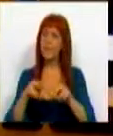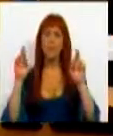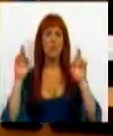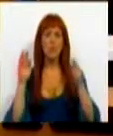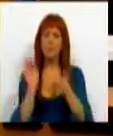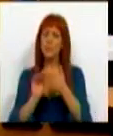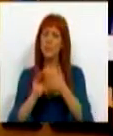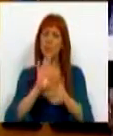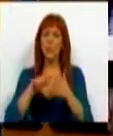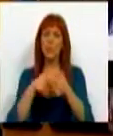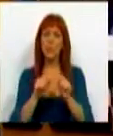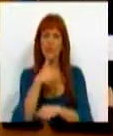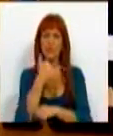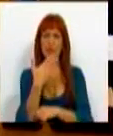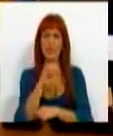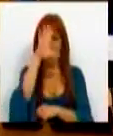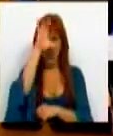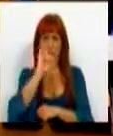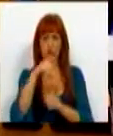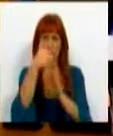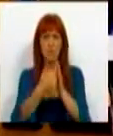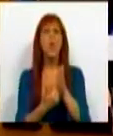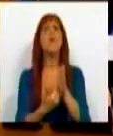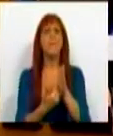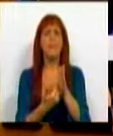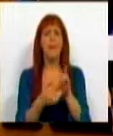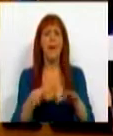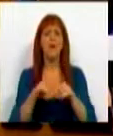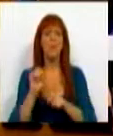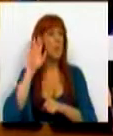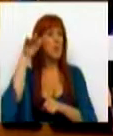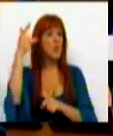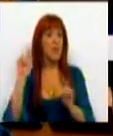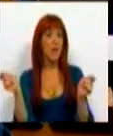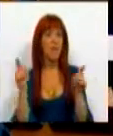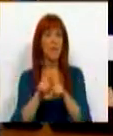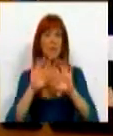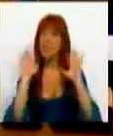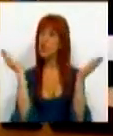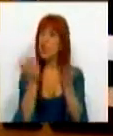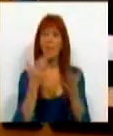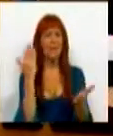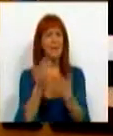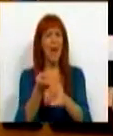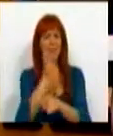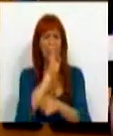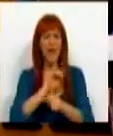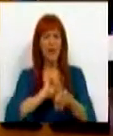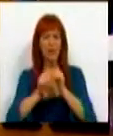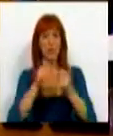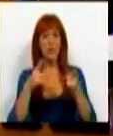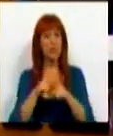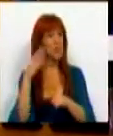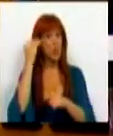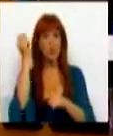desígnio inscrito no programa do 21º Governo Constitucional, que assume como prioridade a promoção da generalização da prática desportiva,